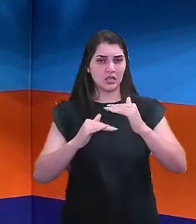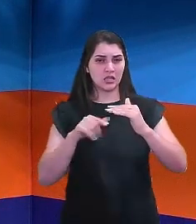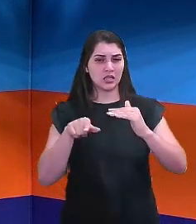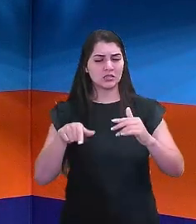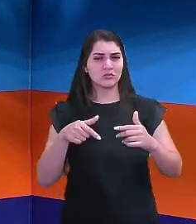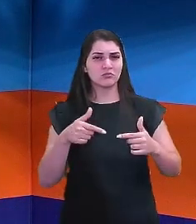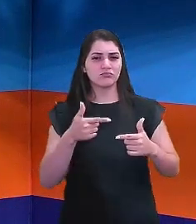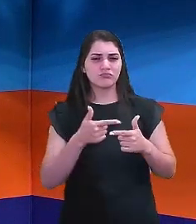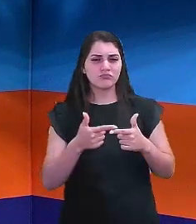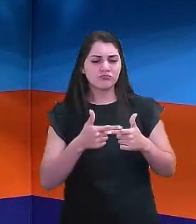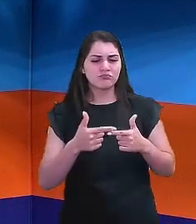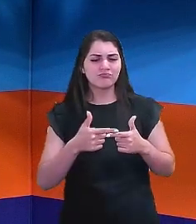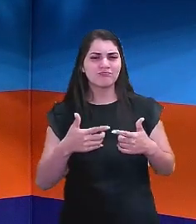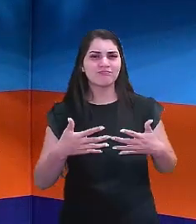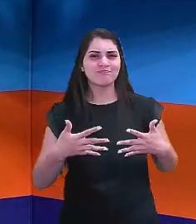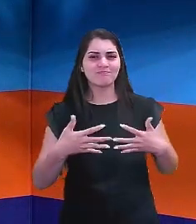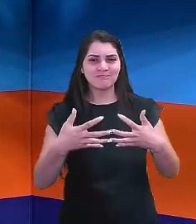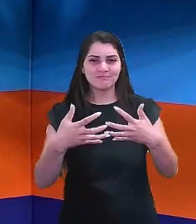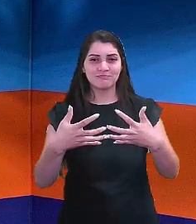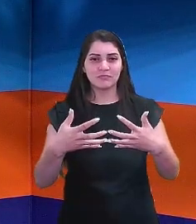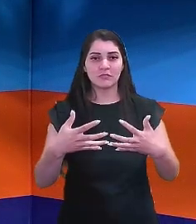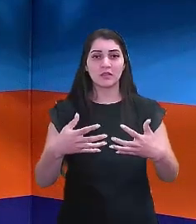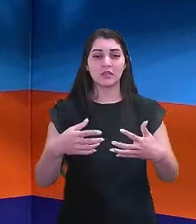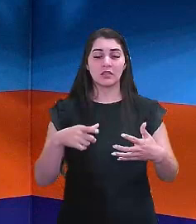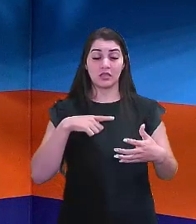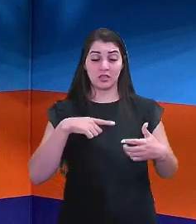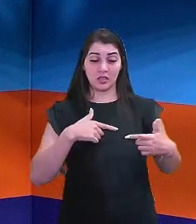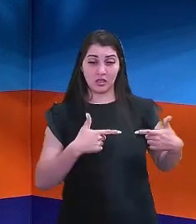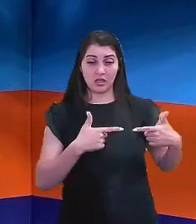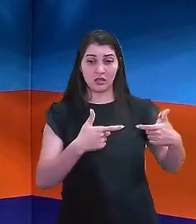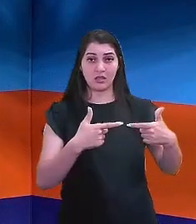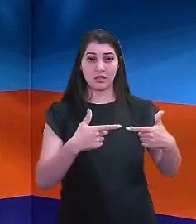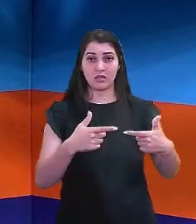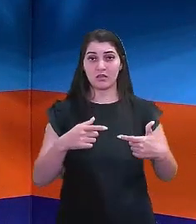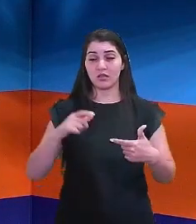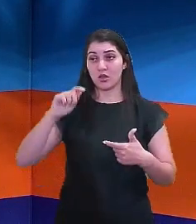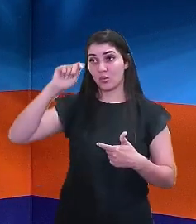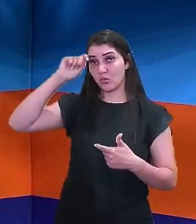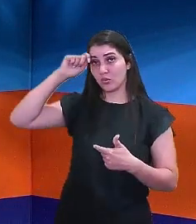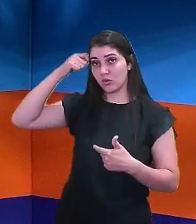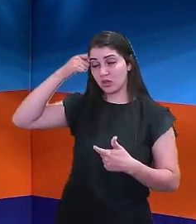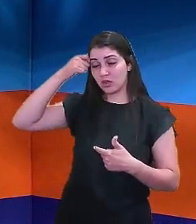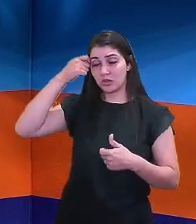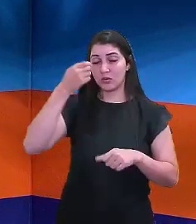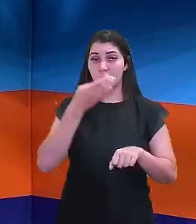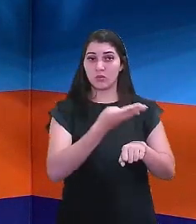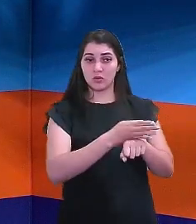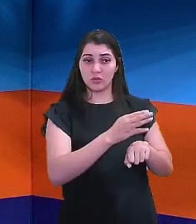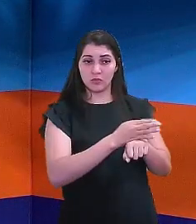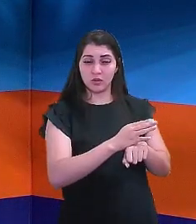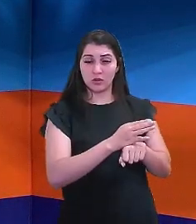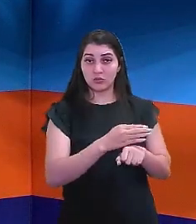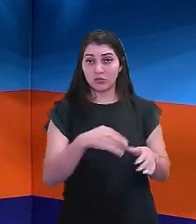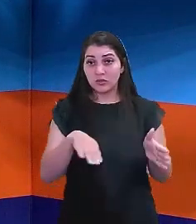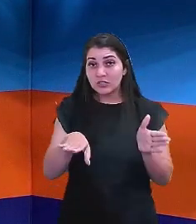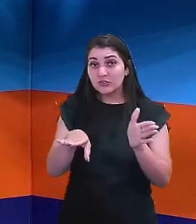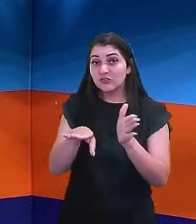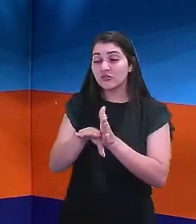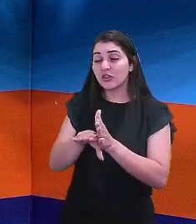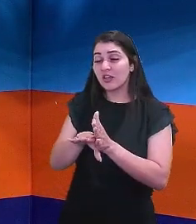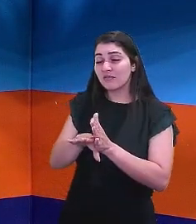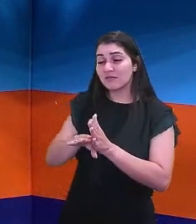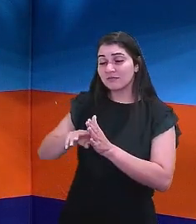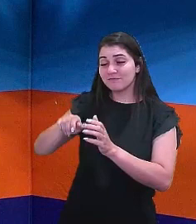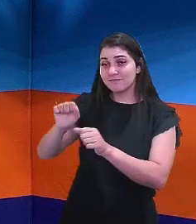conflitos ajudaram mais, porque eram as guerras entre o negro e o branco que chegava para escravizar o negro. Foram